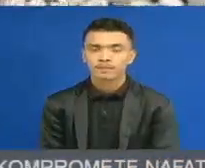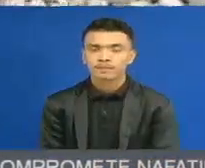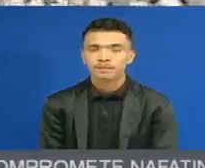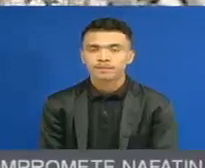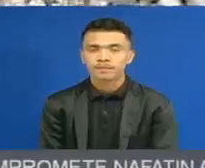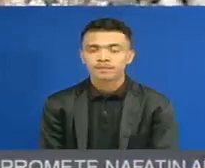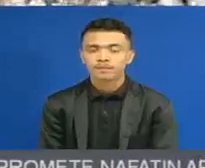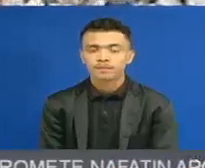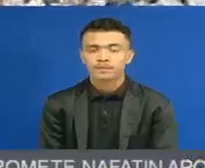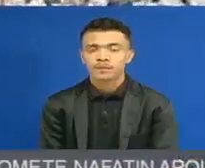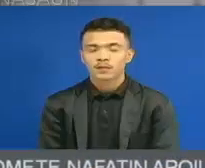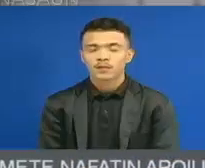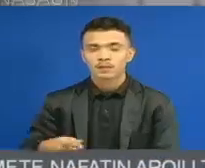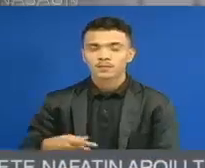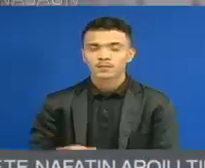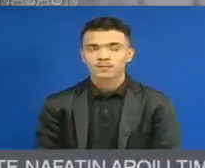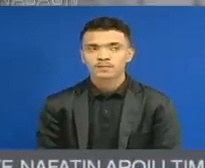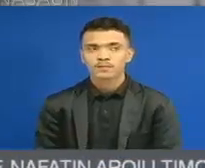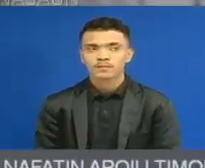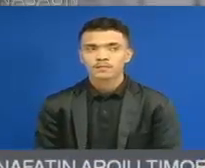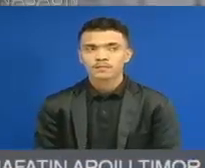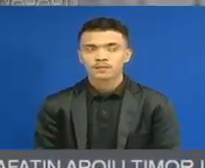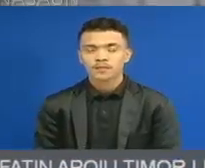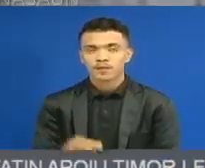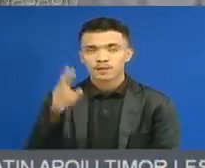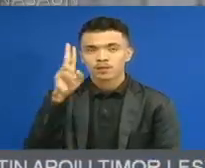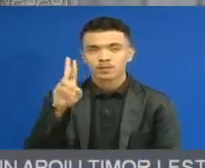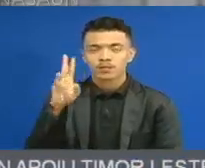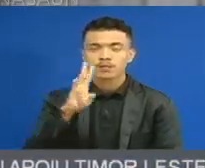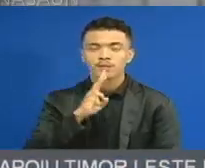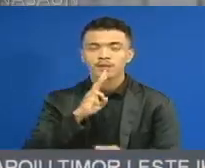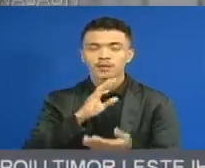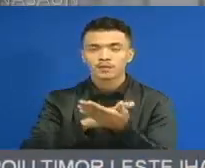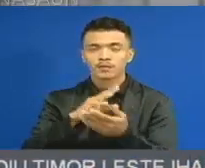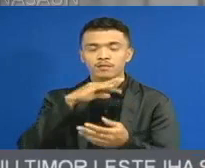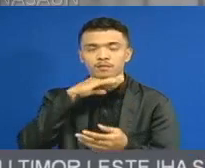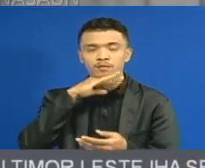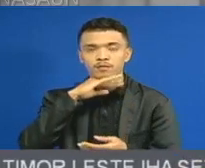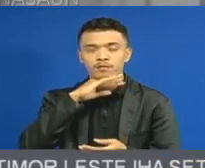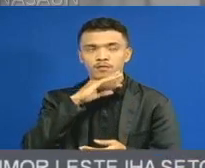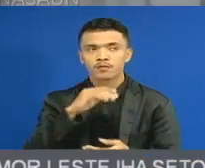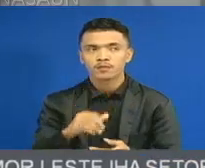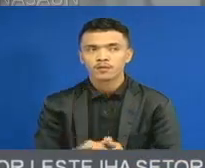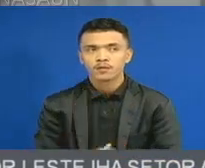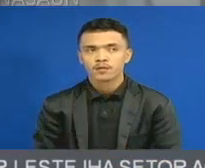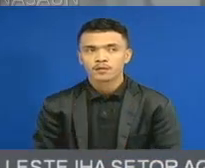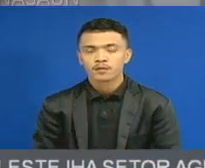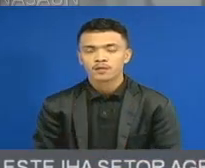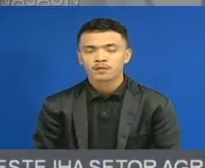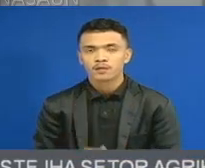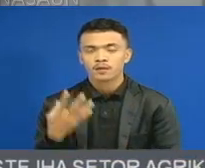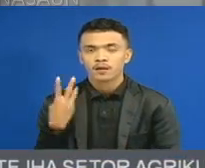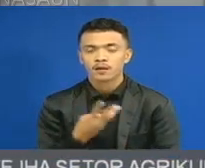que me cabo mora, está lá, mas... Minha rima, mas que usa bebê, que é ida bem sur, né, mas que a